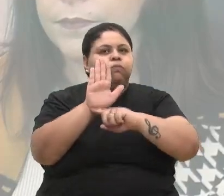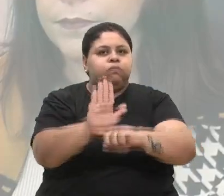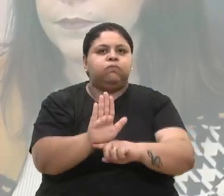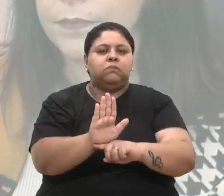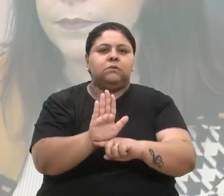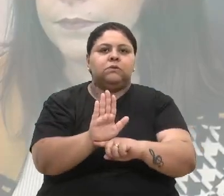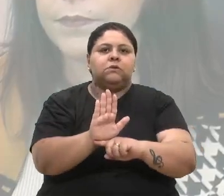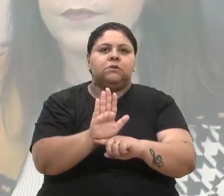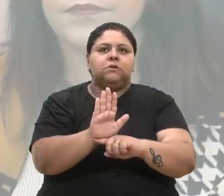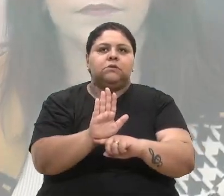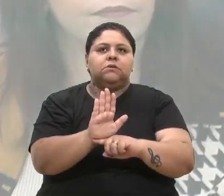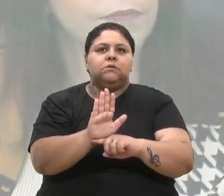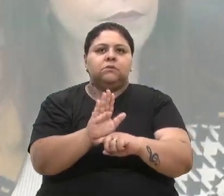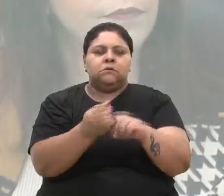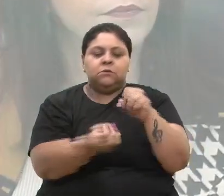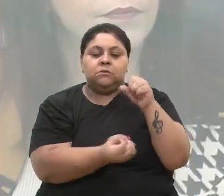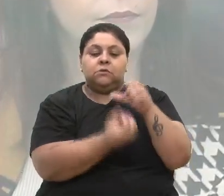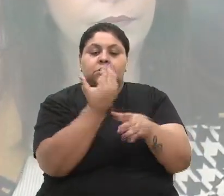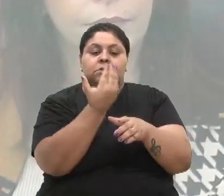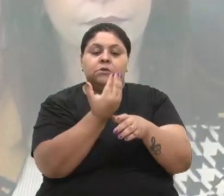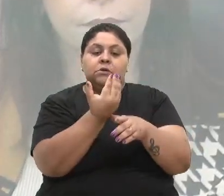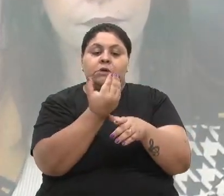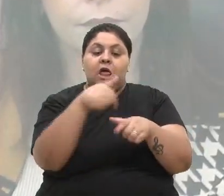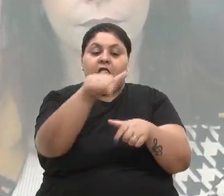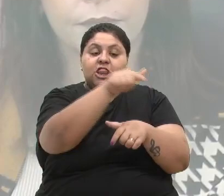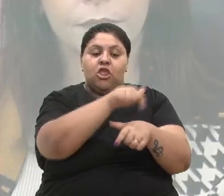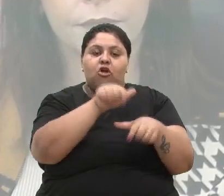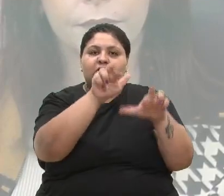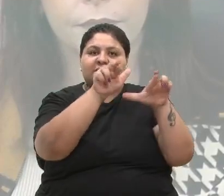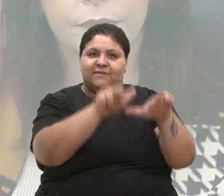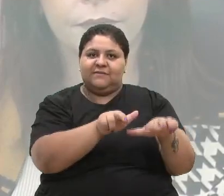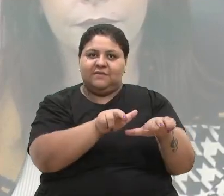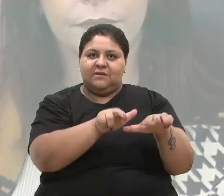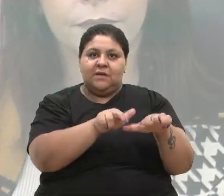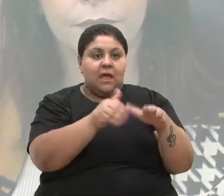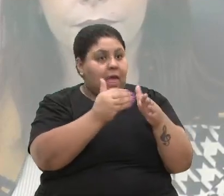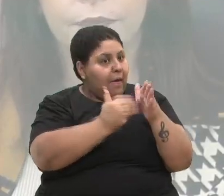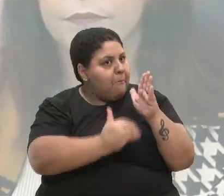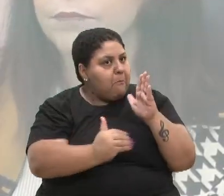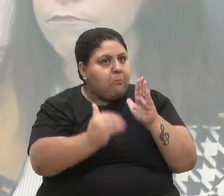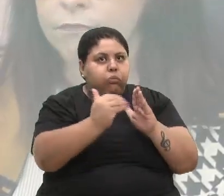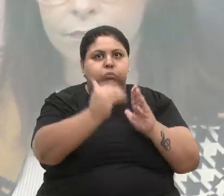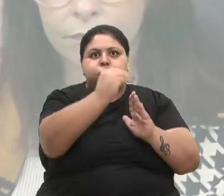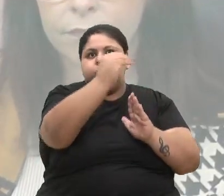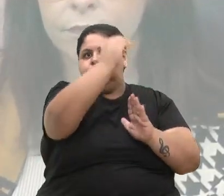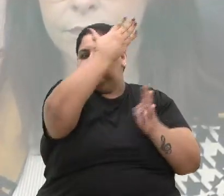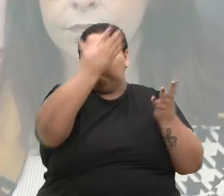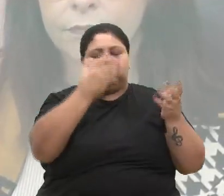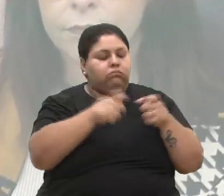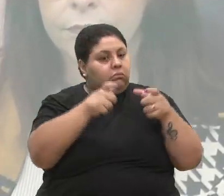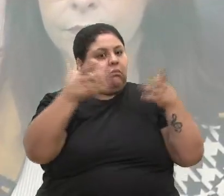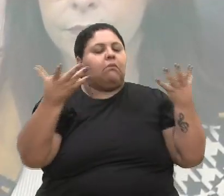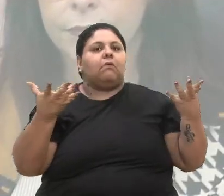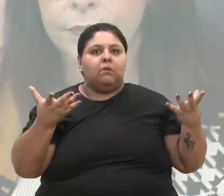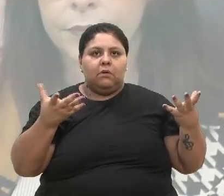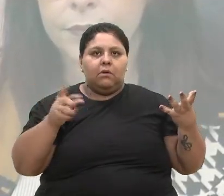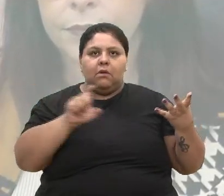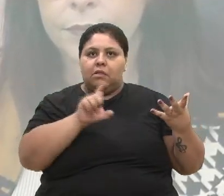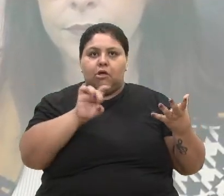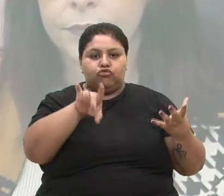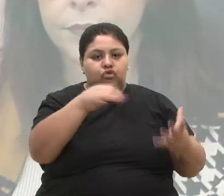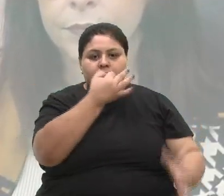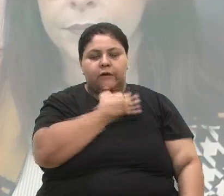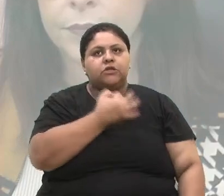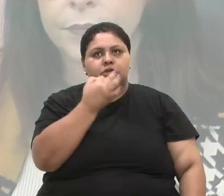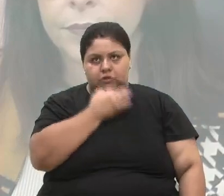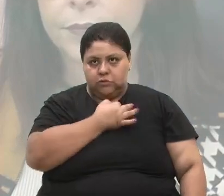a criar a nossa região. É muito maior que a gente possa imaginar, não é só Caxias do Sul. A gente tem que falar disso em termos